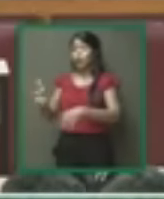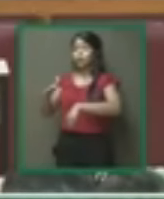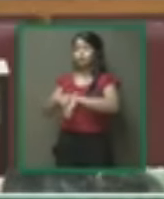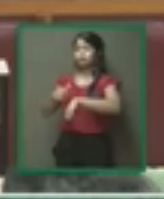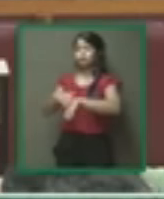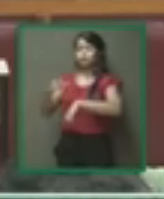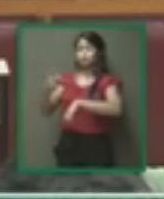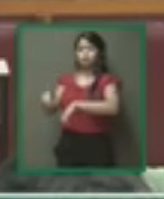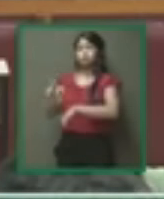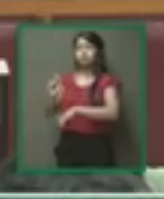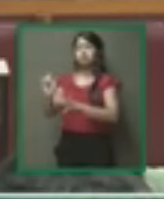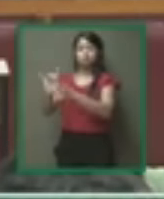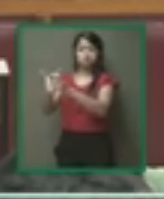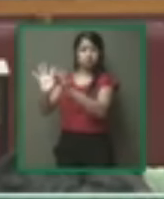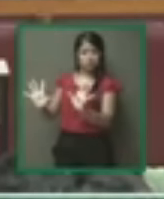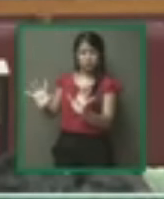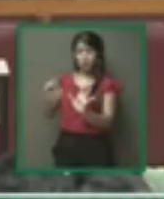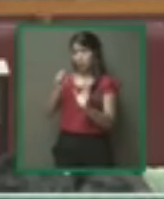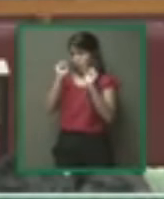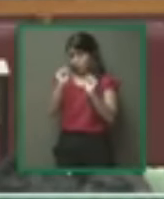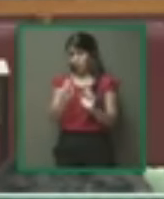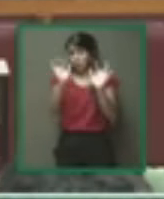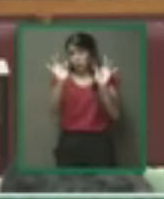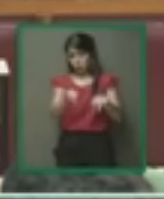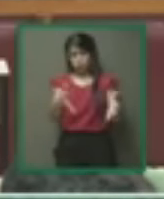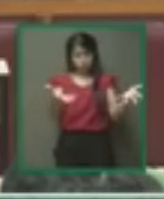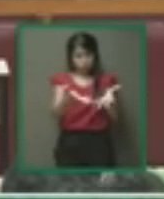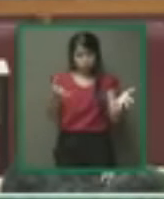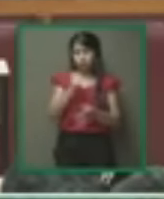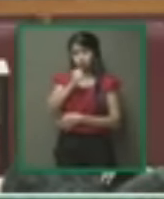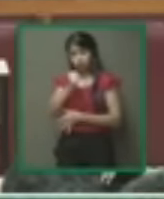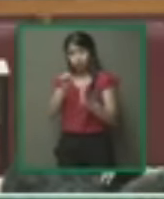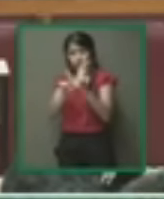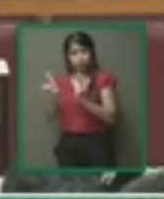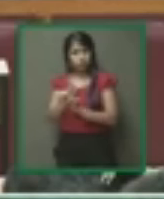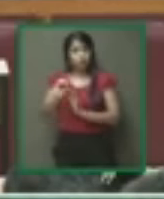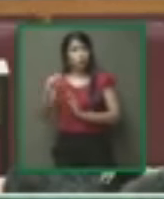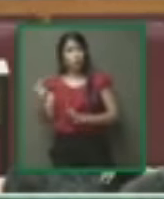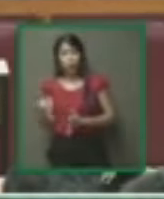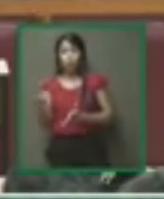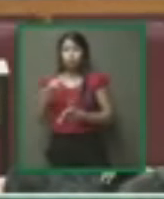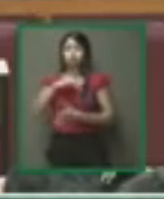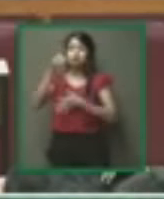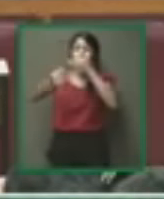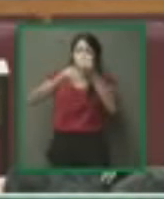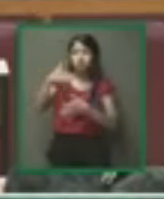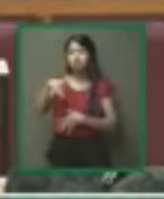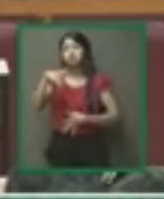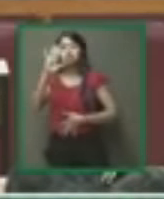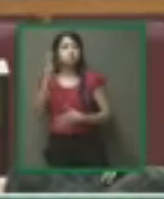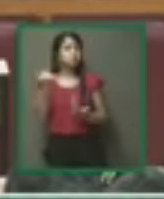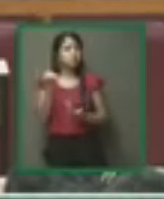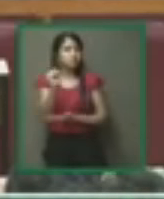senhor... eu pergunto se eu posso encerrar agora o seu interrogatório ou o senhor tem algo mais a dizer na sua